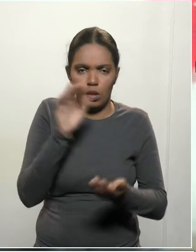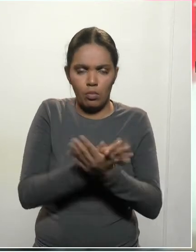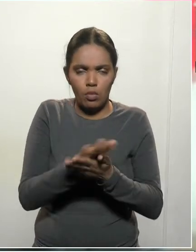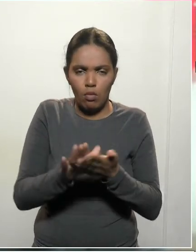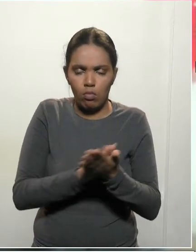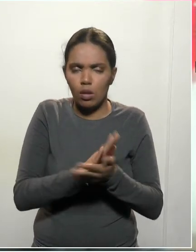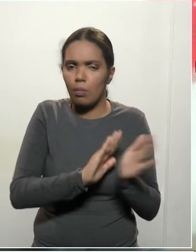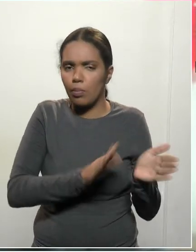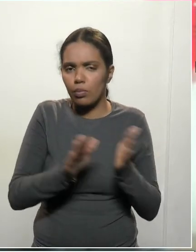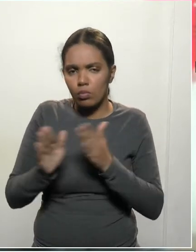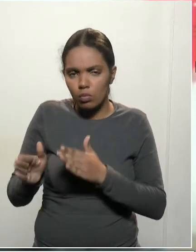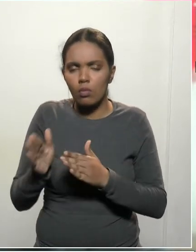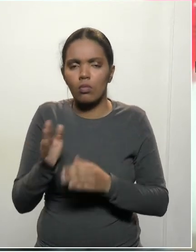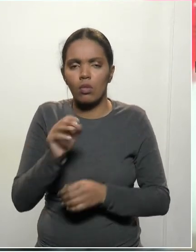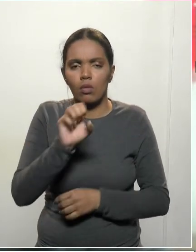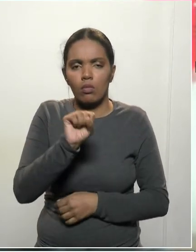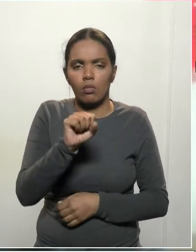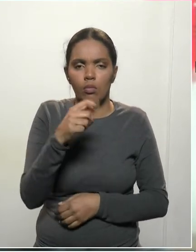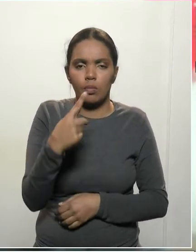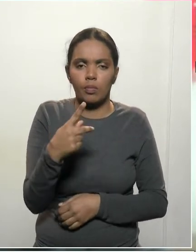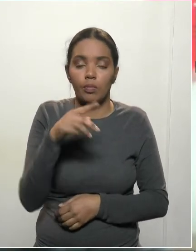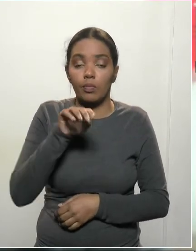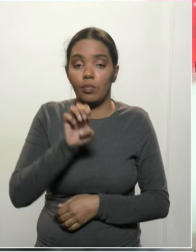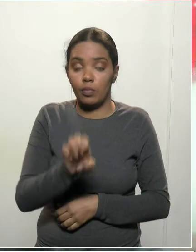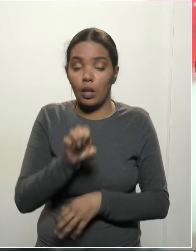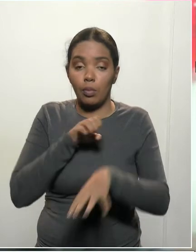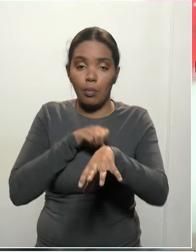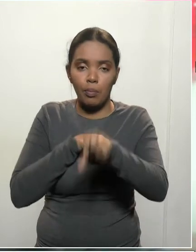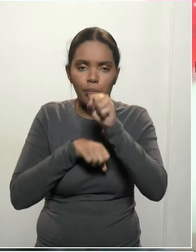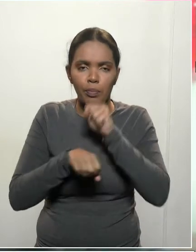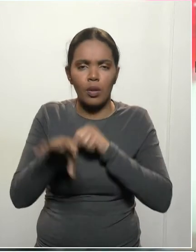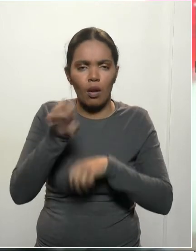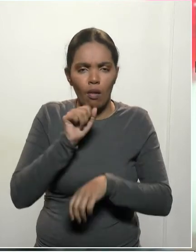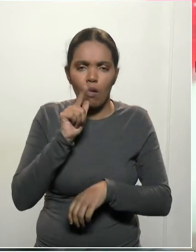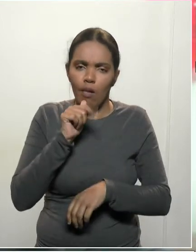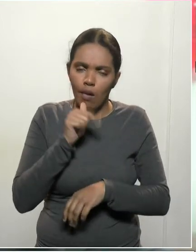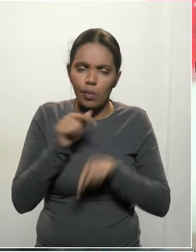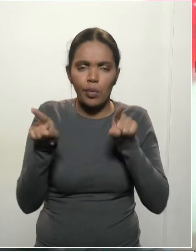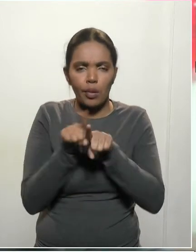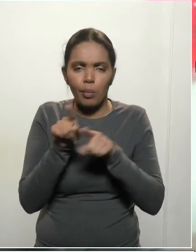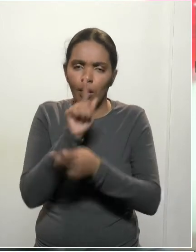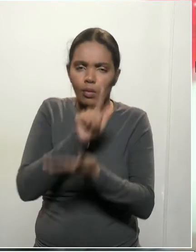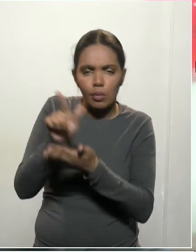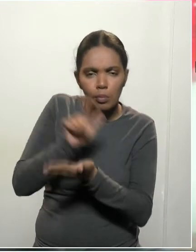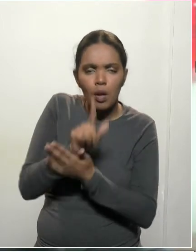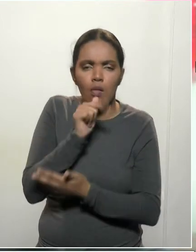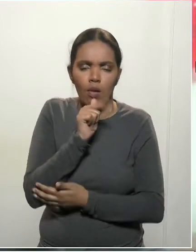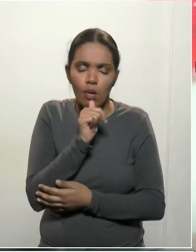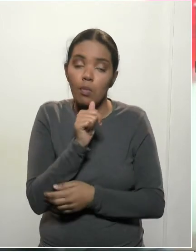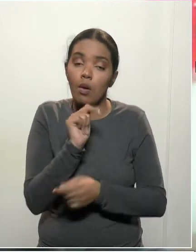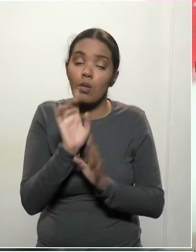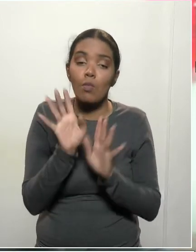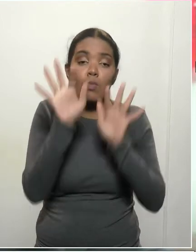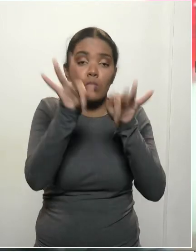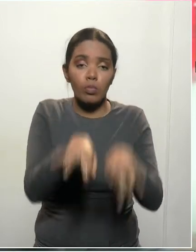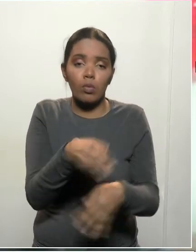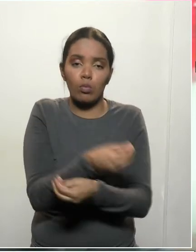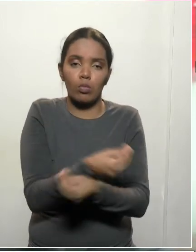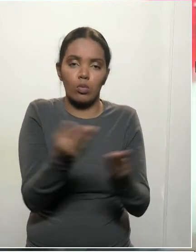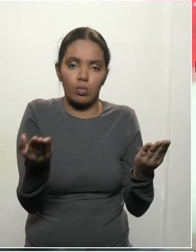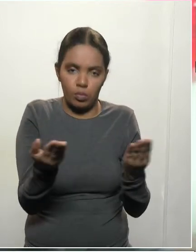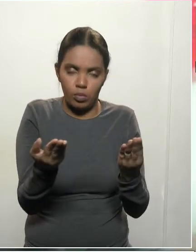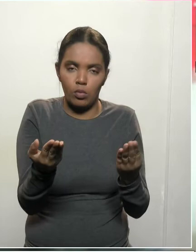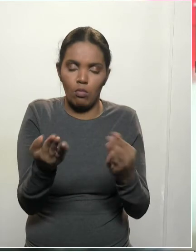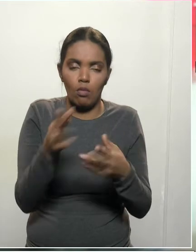processo de SPE para captação, tratamento e destinação final de